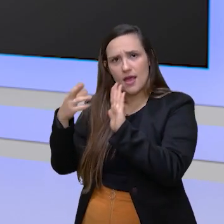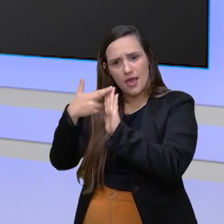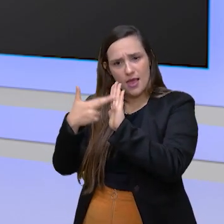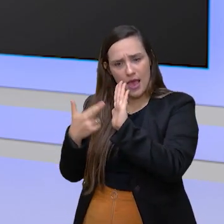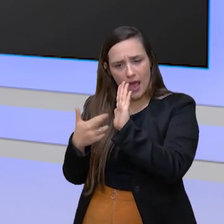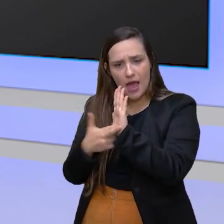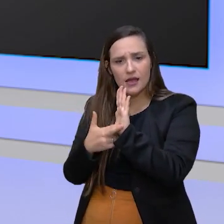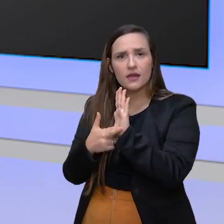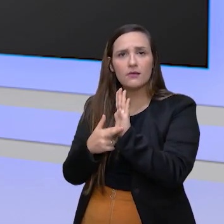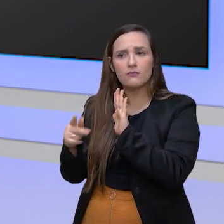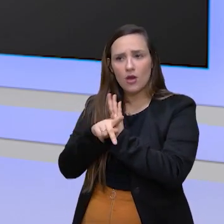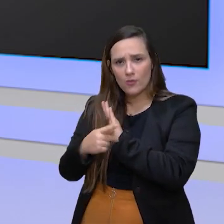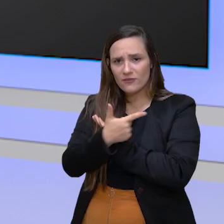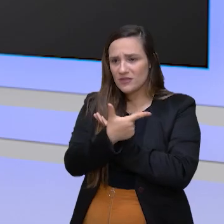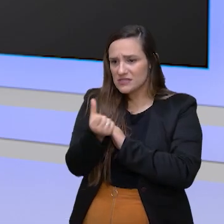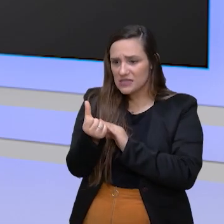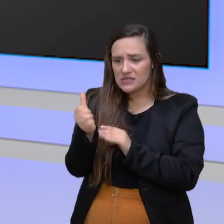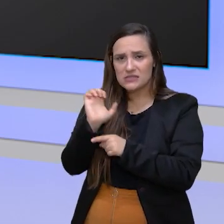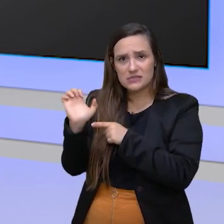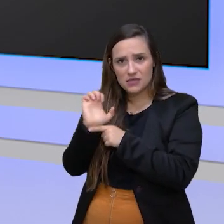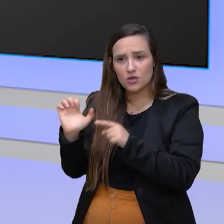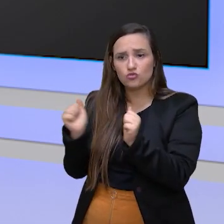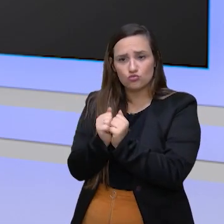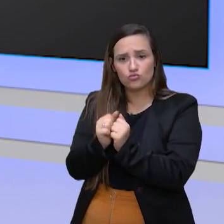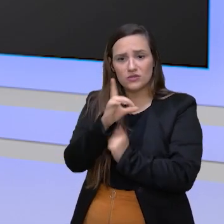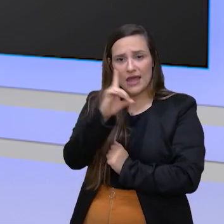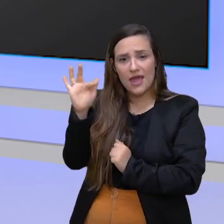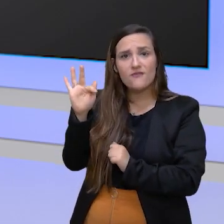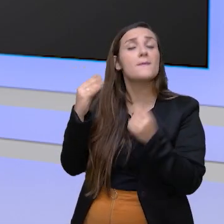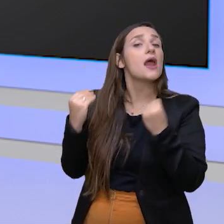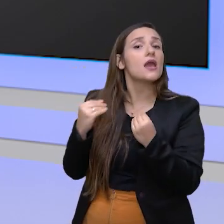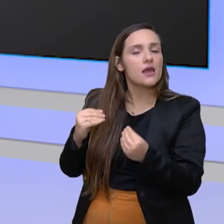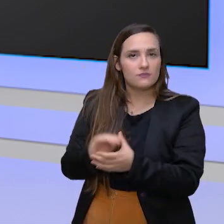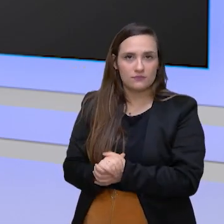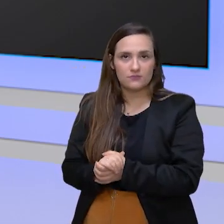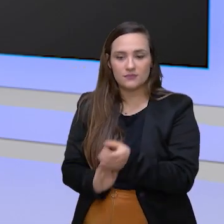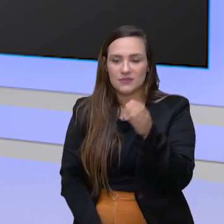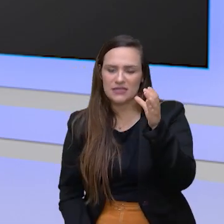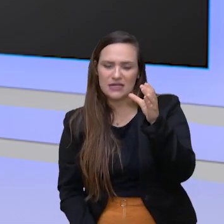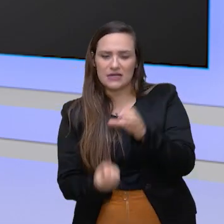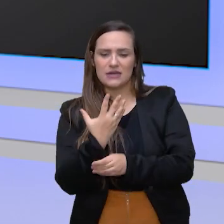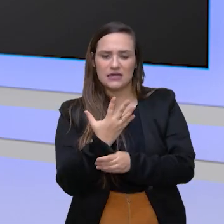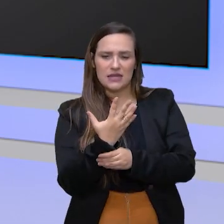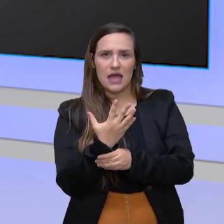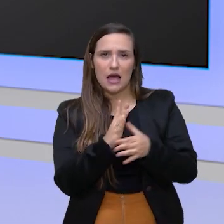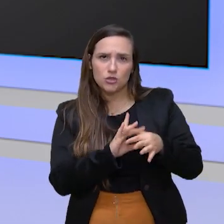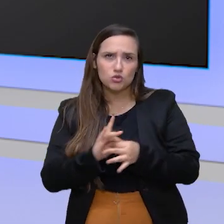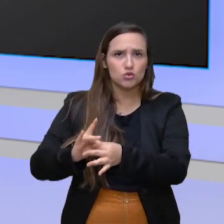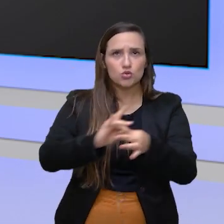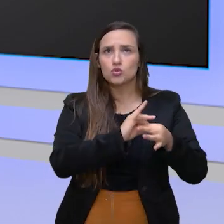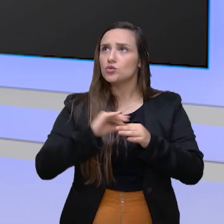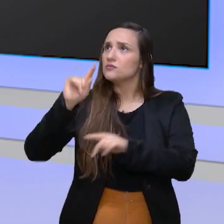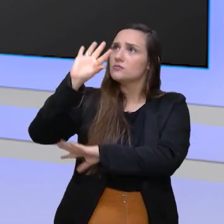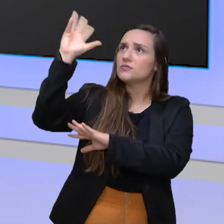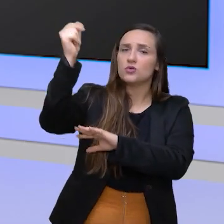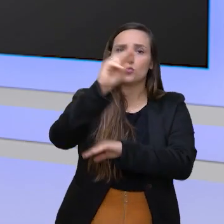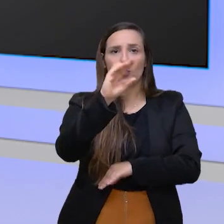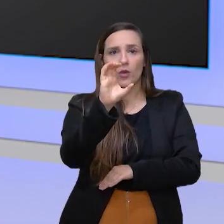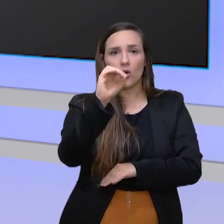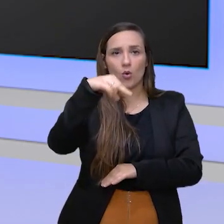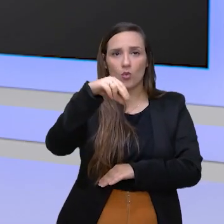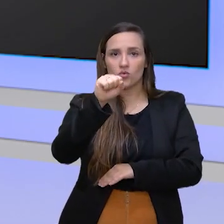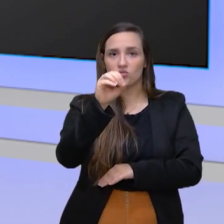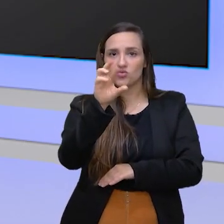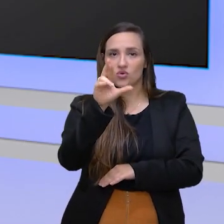e aprovaram o protocolo de intenções celebrado entre os 26 estados e o Distrito Federal para a